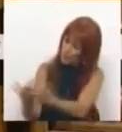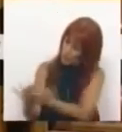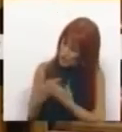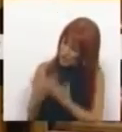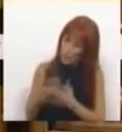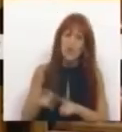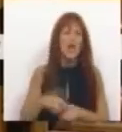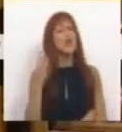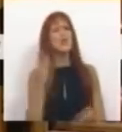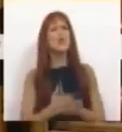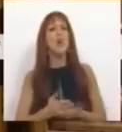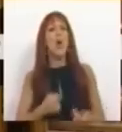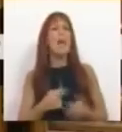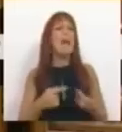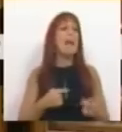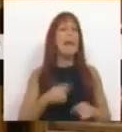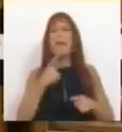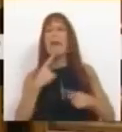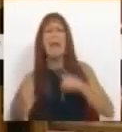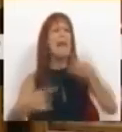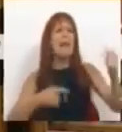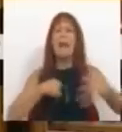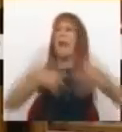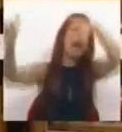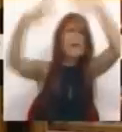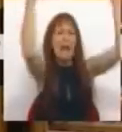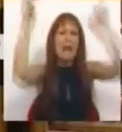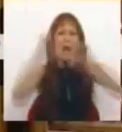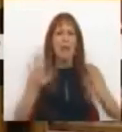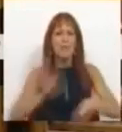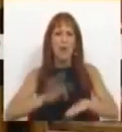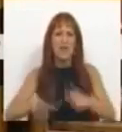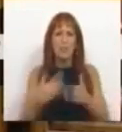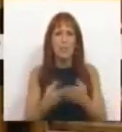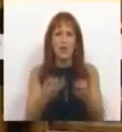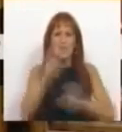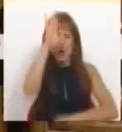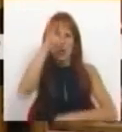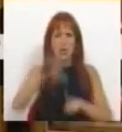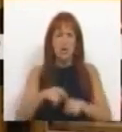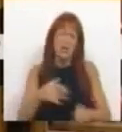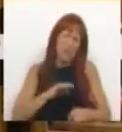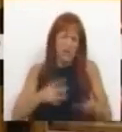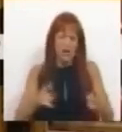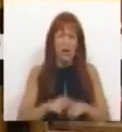propostas e que não se limite a espalhar atuardas acerca da proposta do Orçamento do Estado, que até